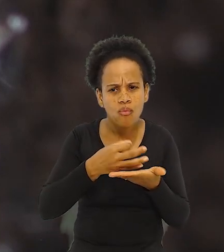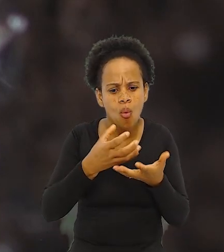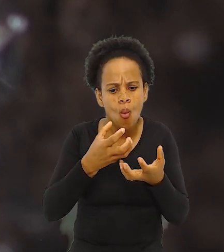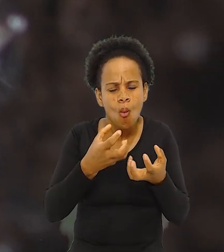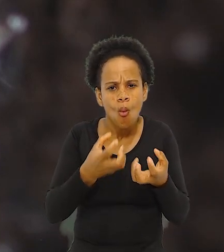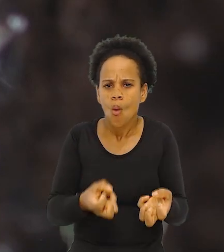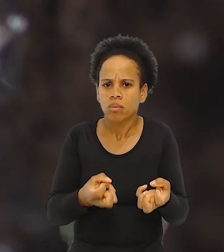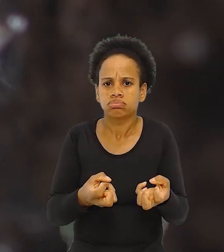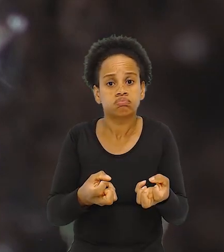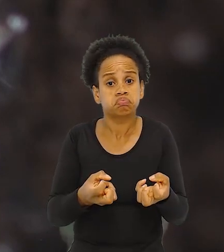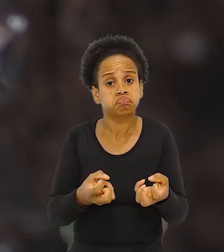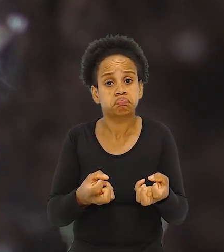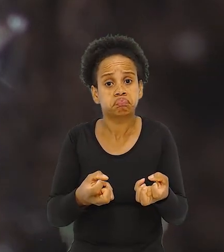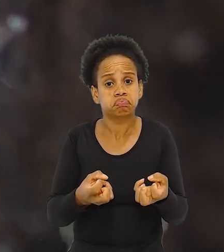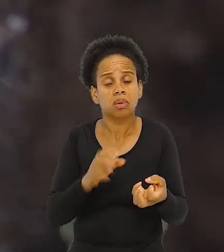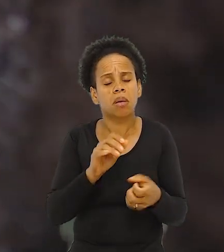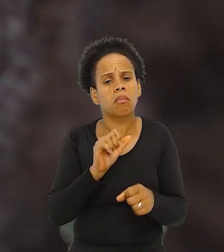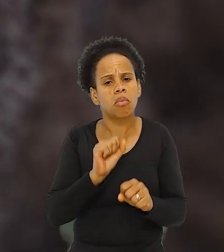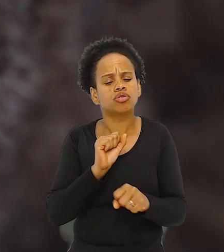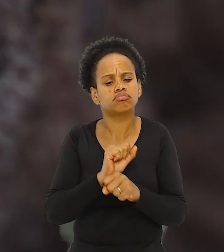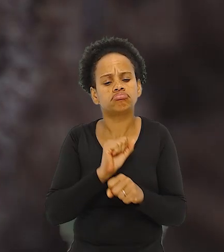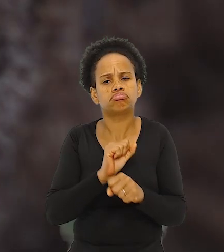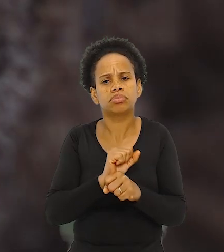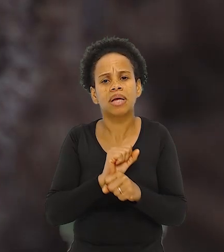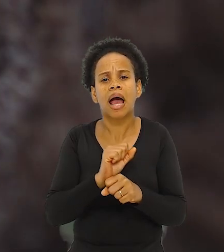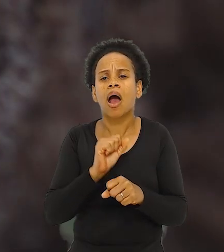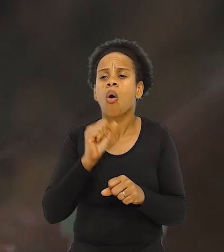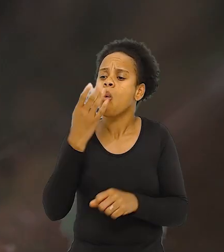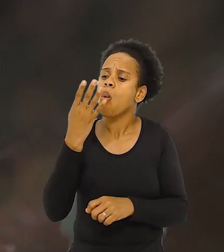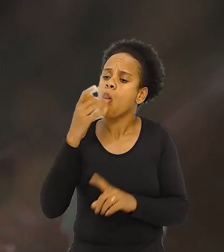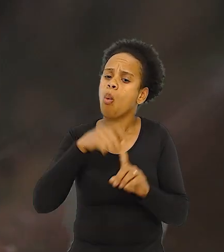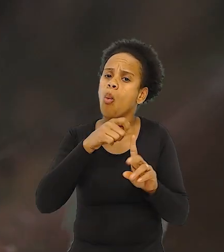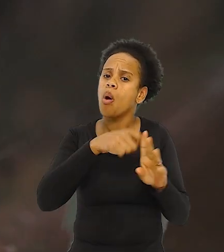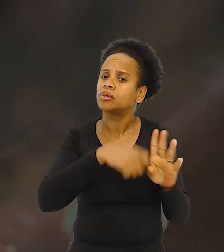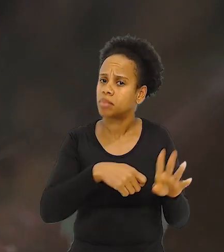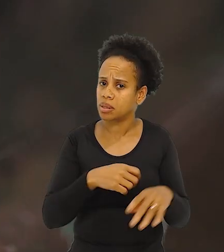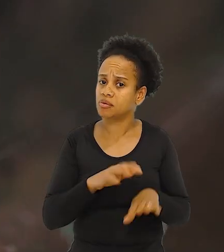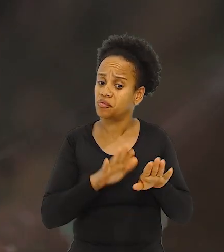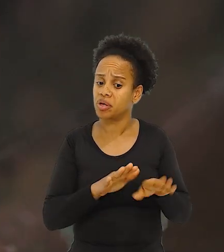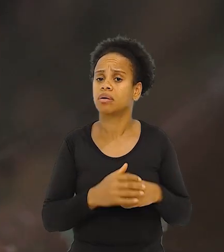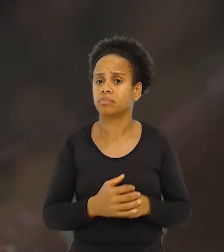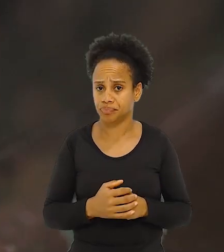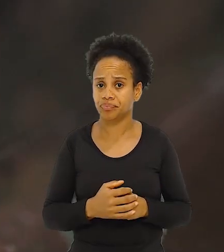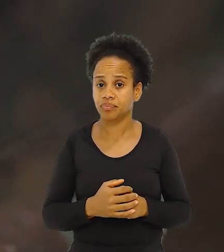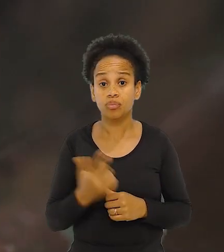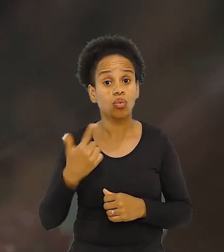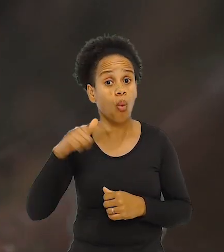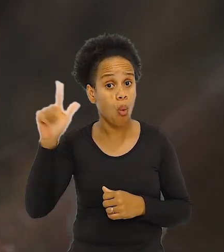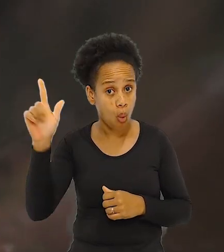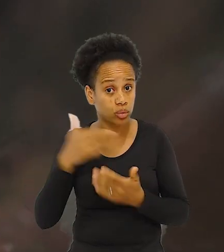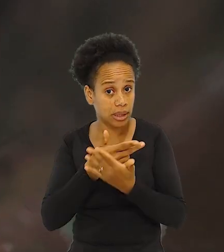podem permanecer em diapausa por aproximadamente 4 meses. Outro aspecto